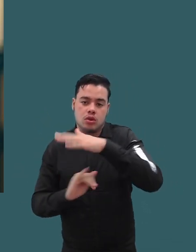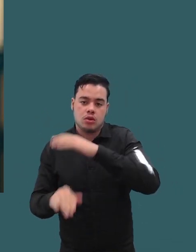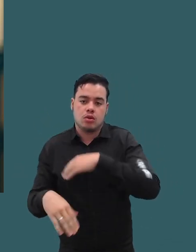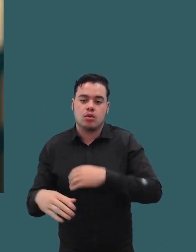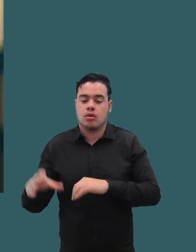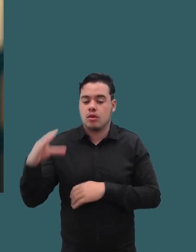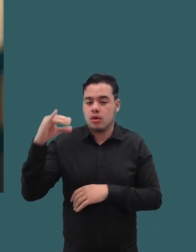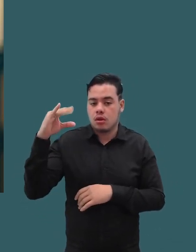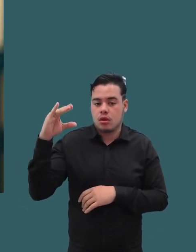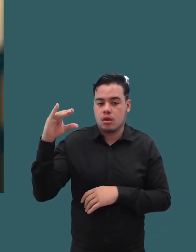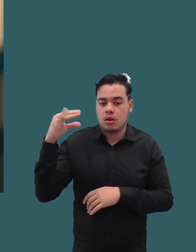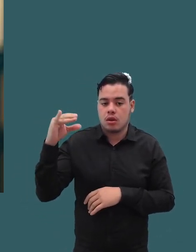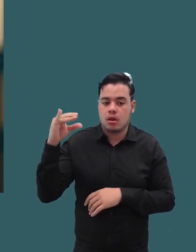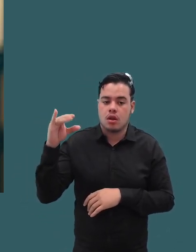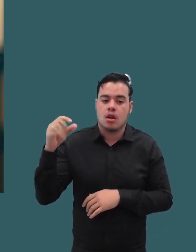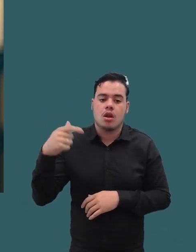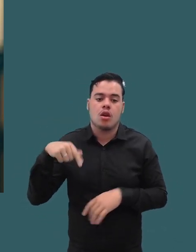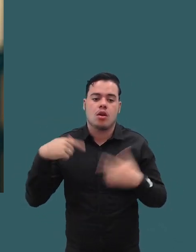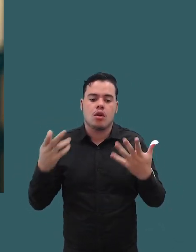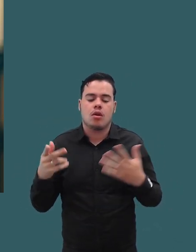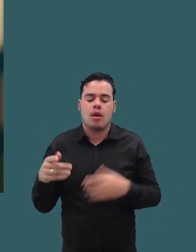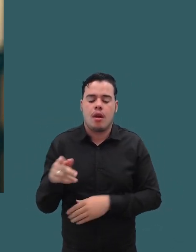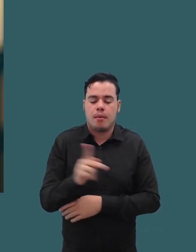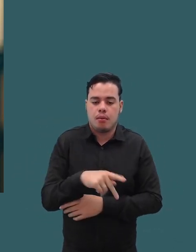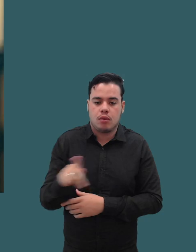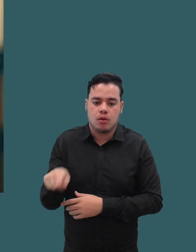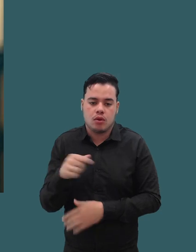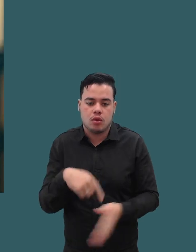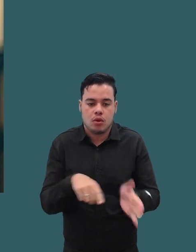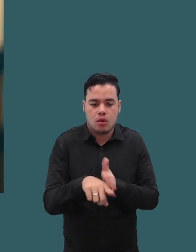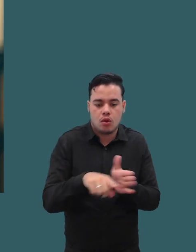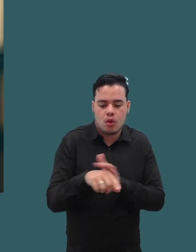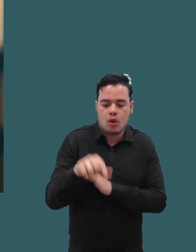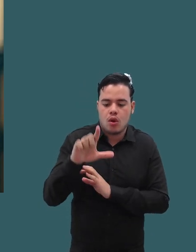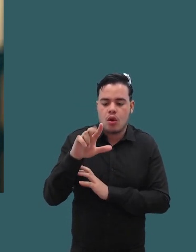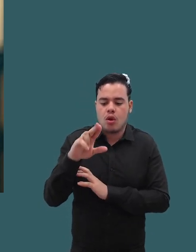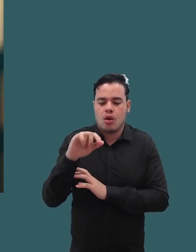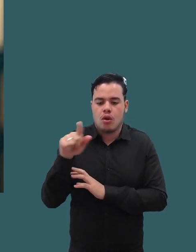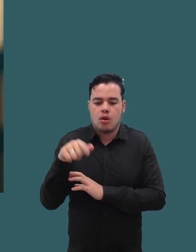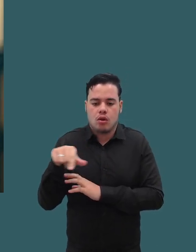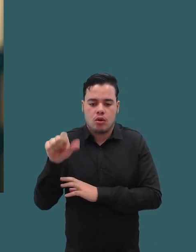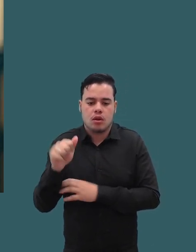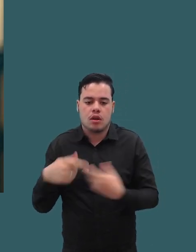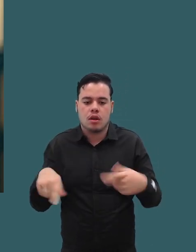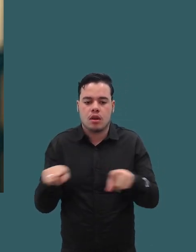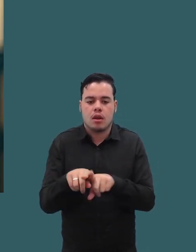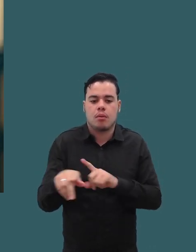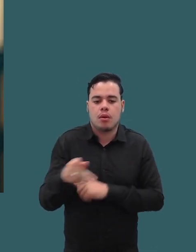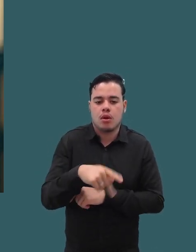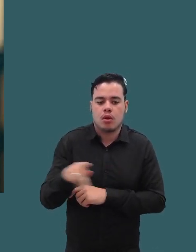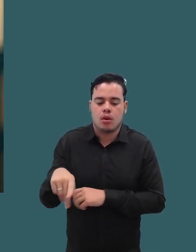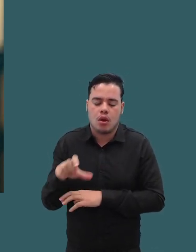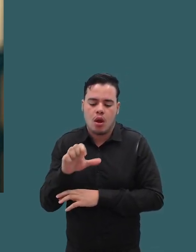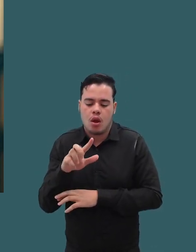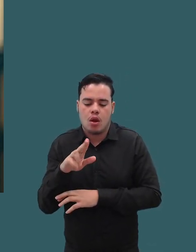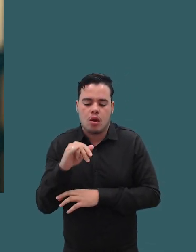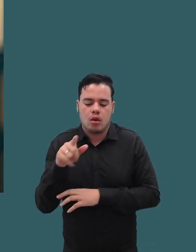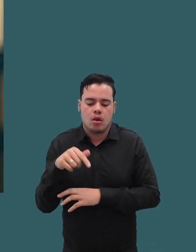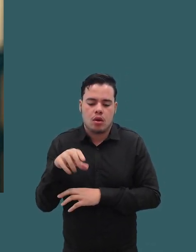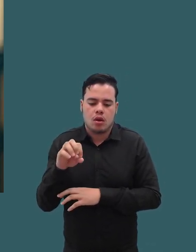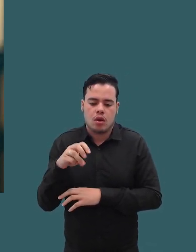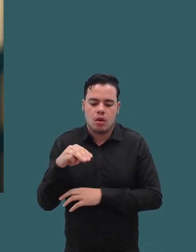Ciência, sob a coordenação da professora e pesquisadora Luísa Massareno, da Fiocruz, e do professor Ildeu Moreira da UFRJ.